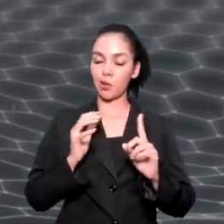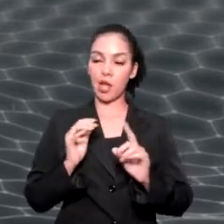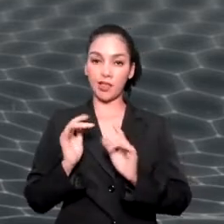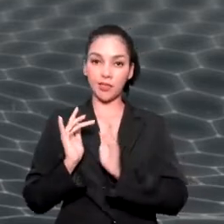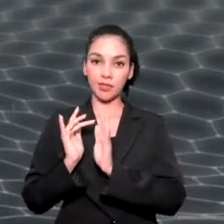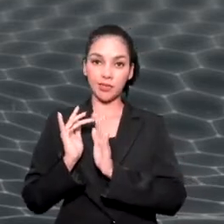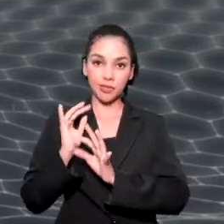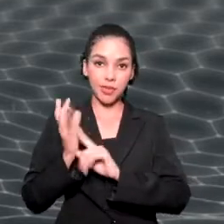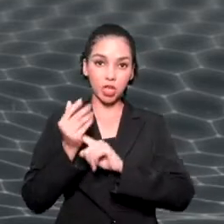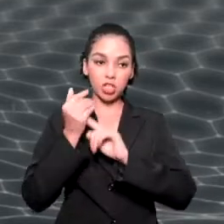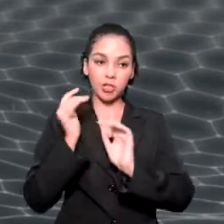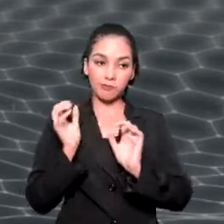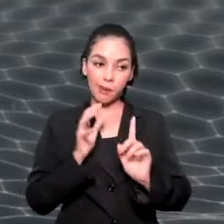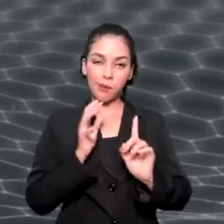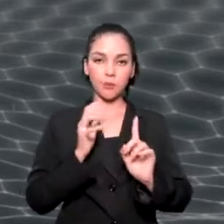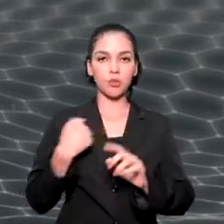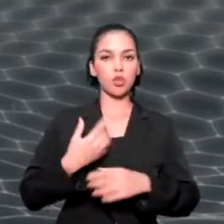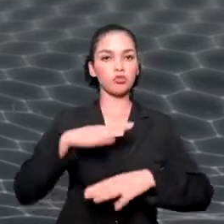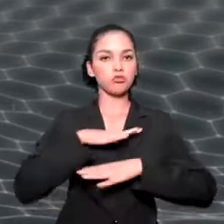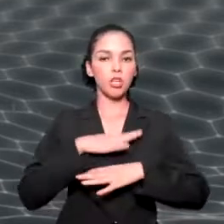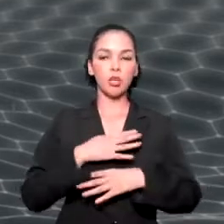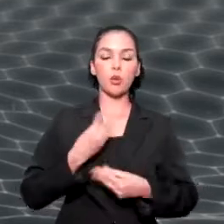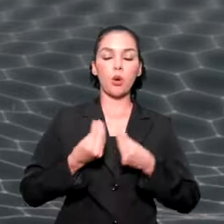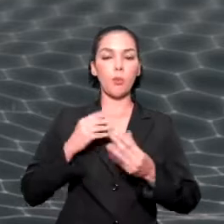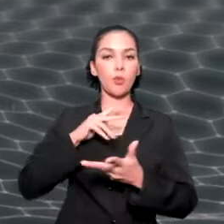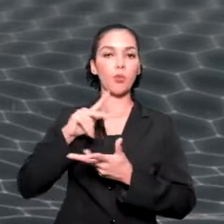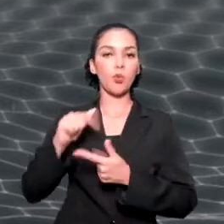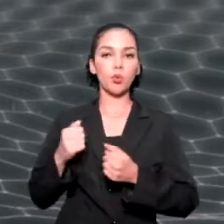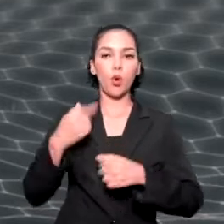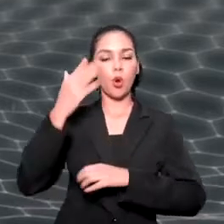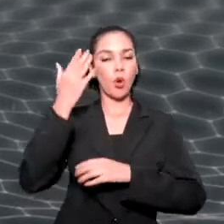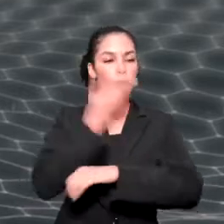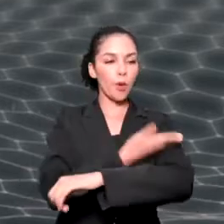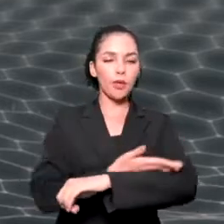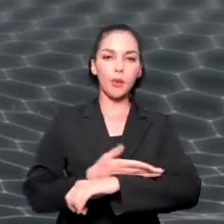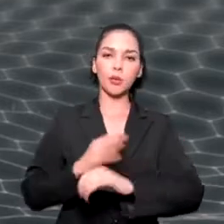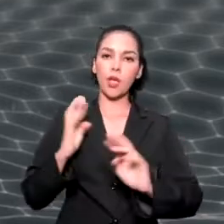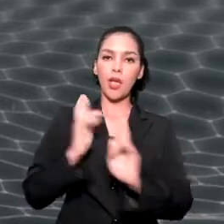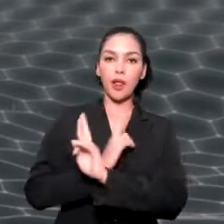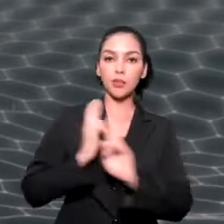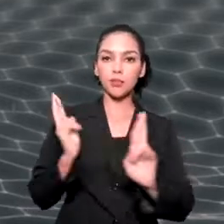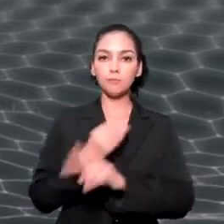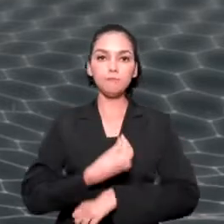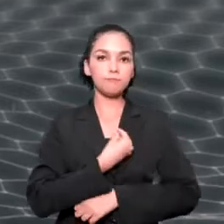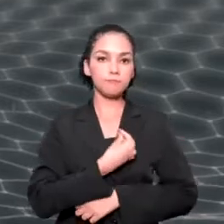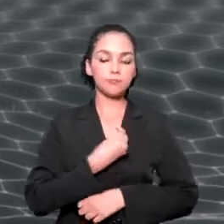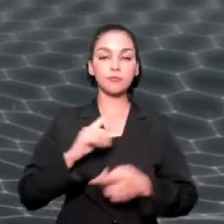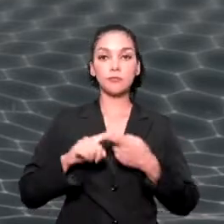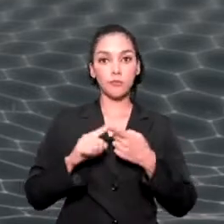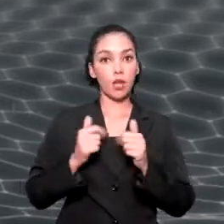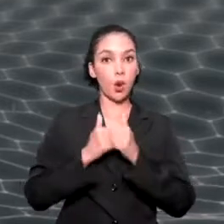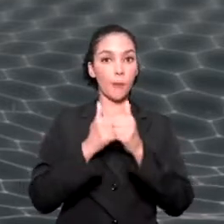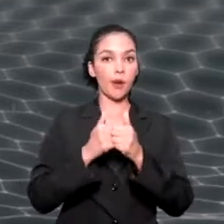pela tecnologia, nossos modos de ser e estar no mundo, nossos comportamentos, nossas relações sociais e de